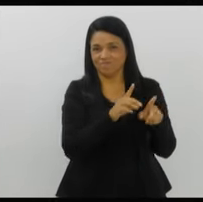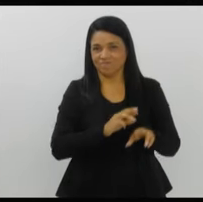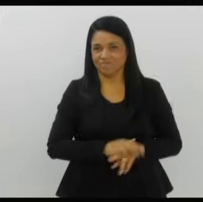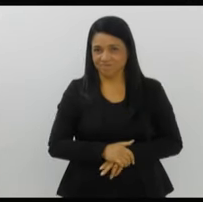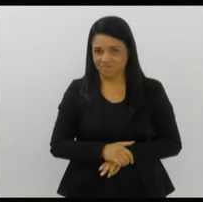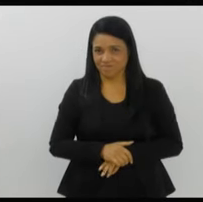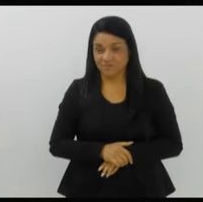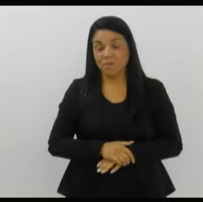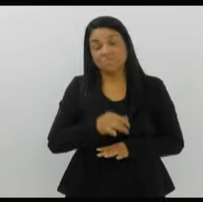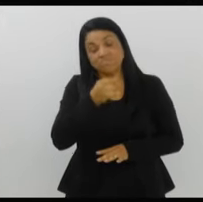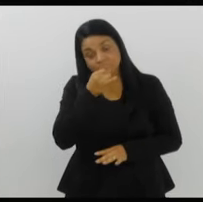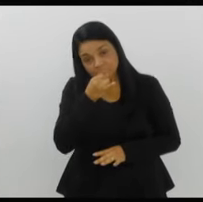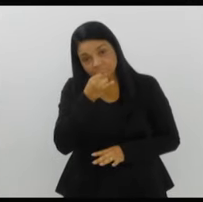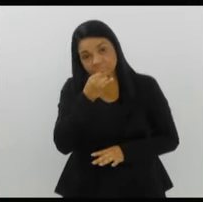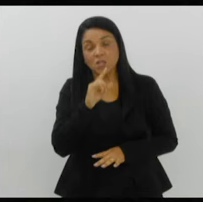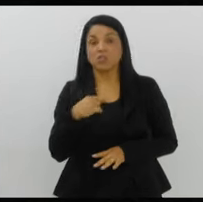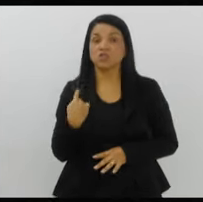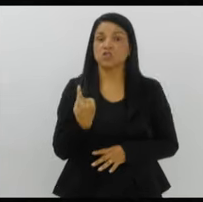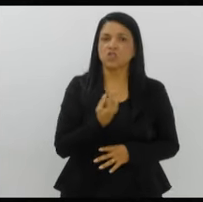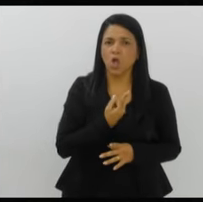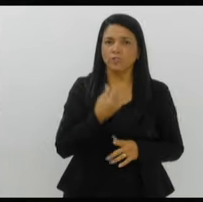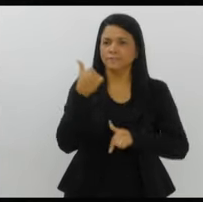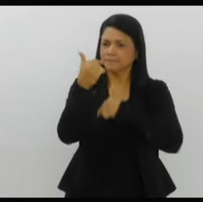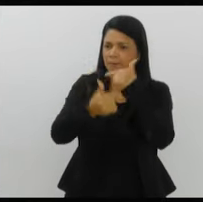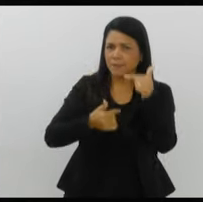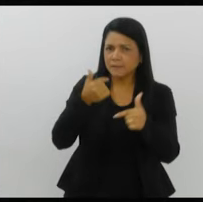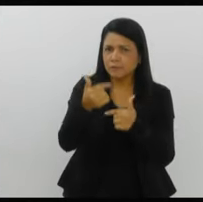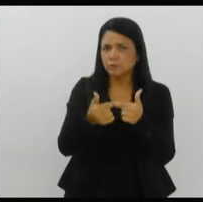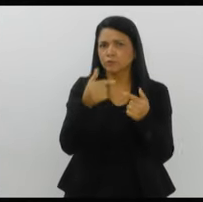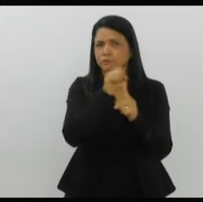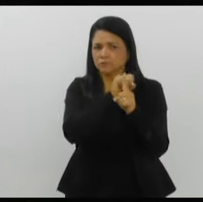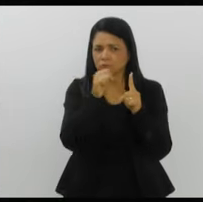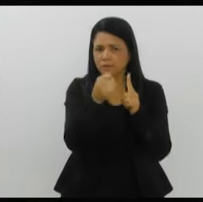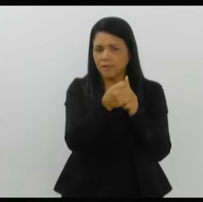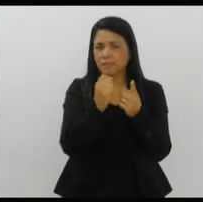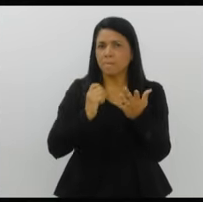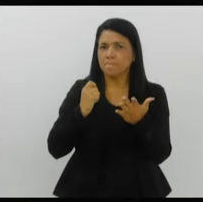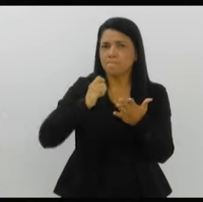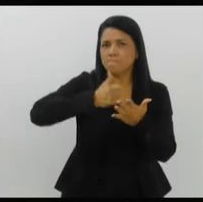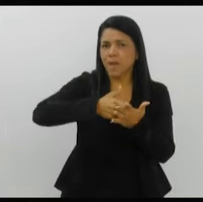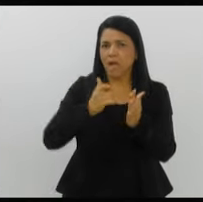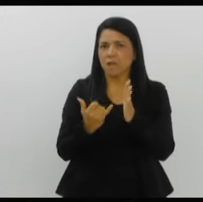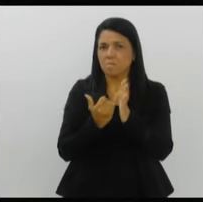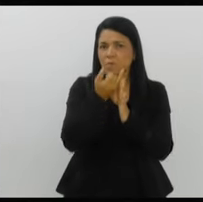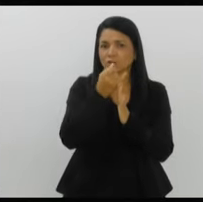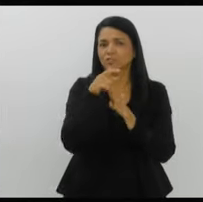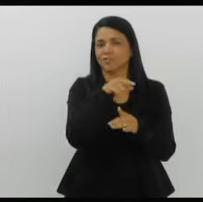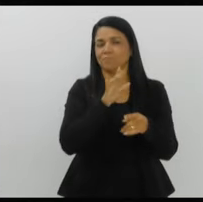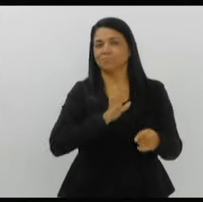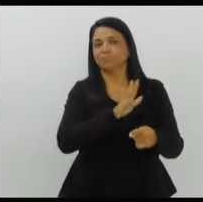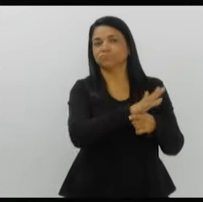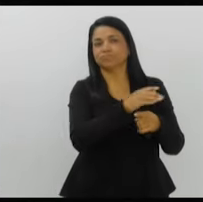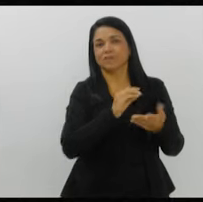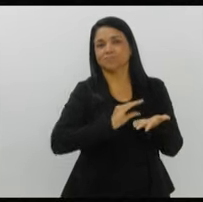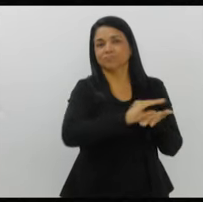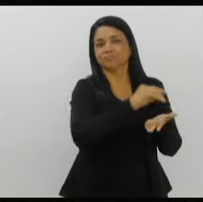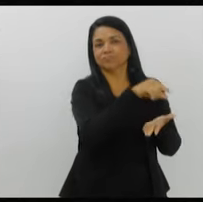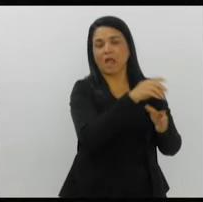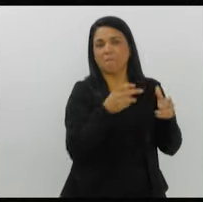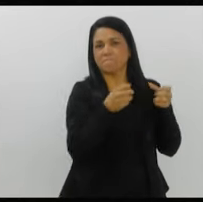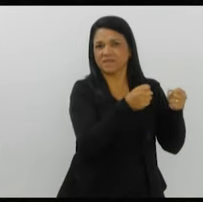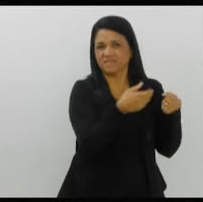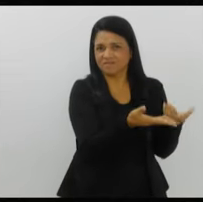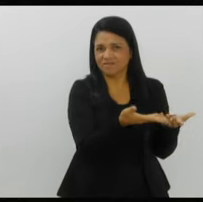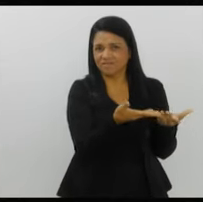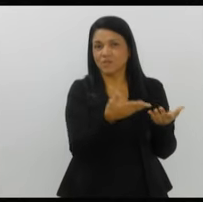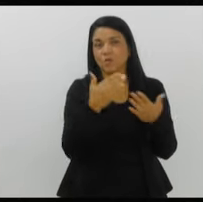Mas, infelizmente, somos nós, trabalhadores, pagamos tantos impostos, é que temos que sustentar esses caras. Então, quero agradecer